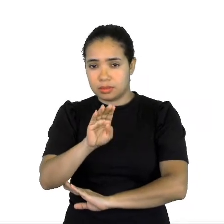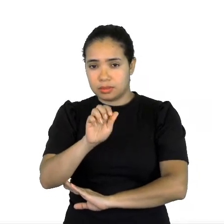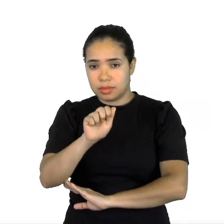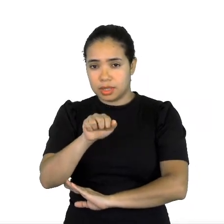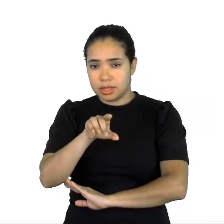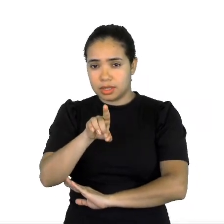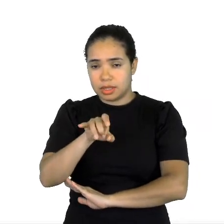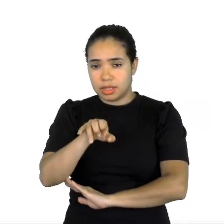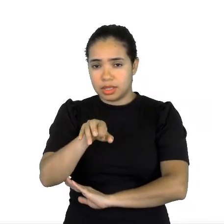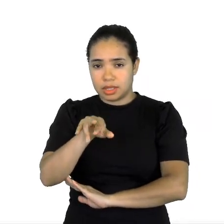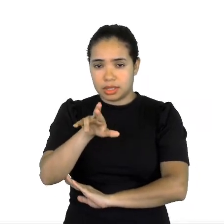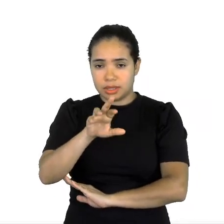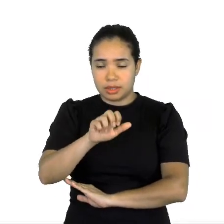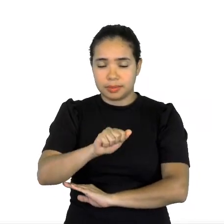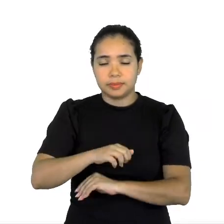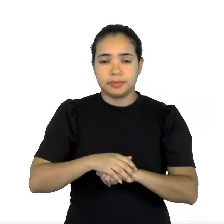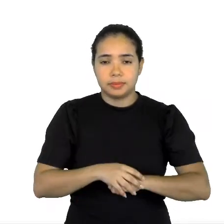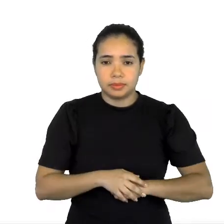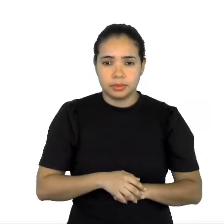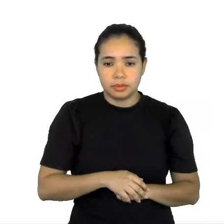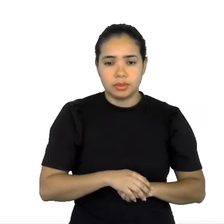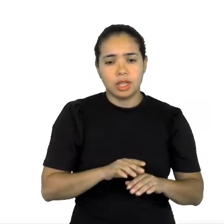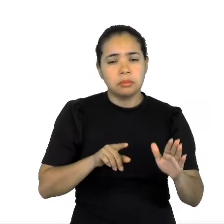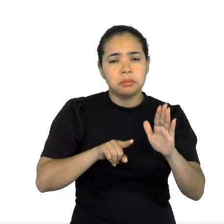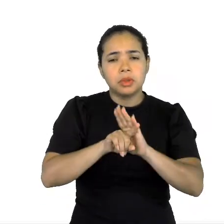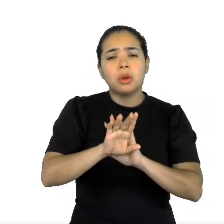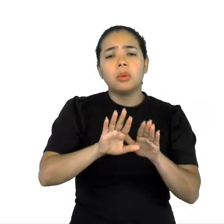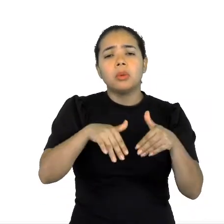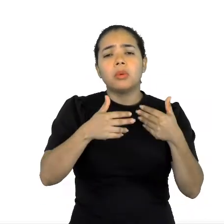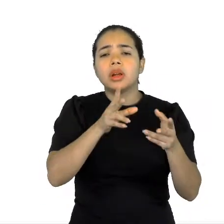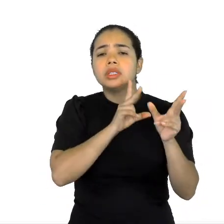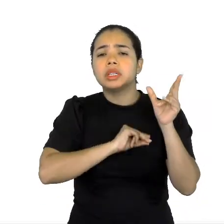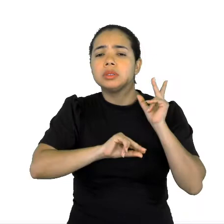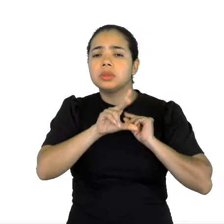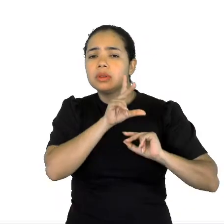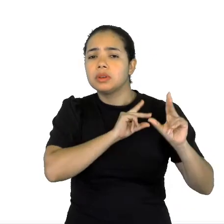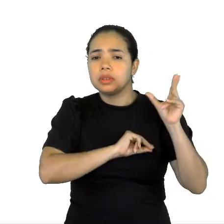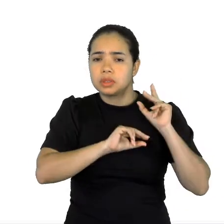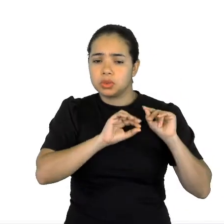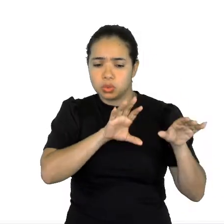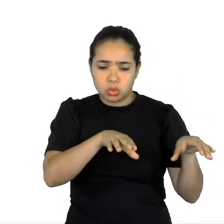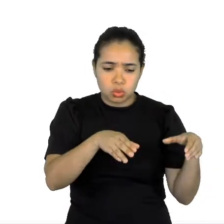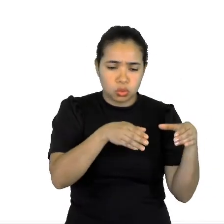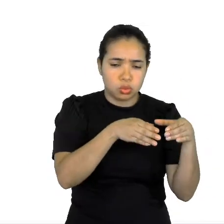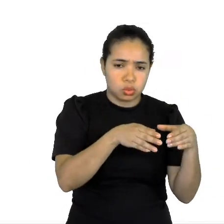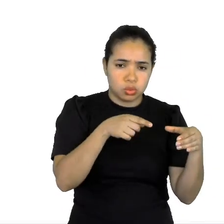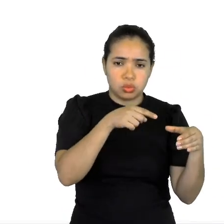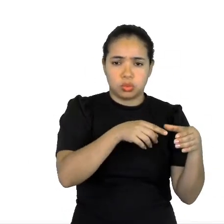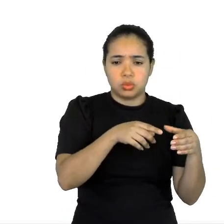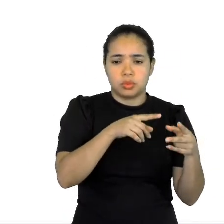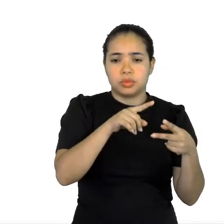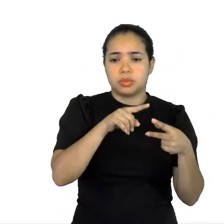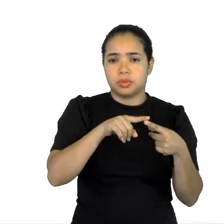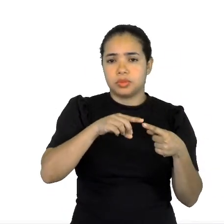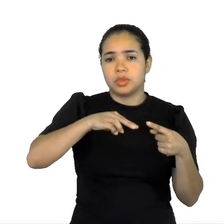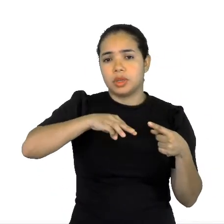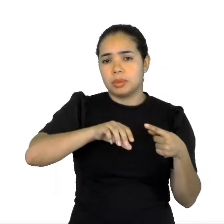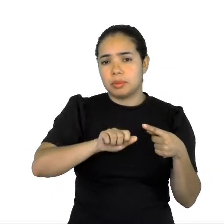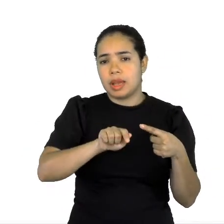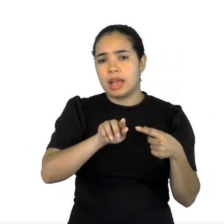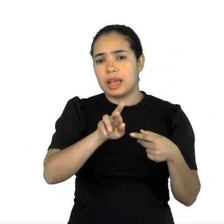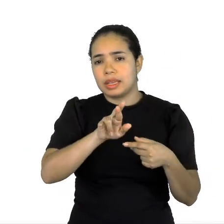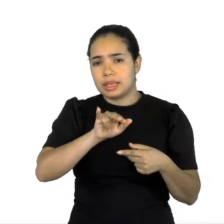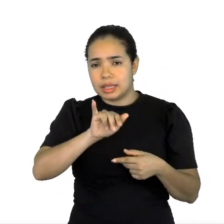adolescentes que compõem o grupo Os Caras? Magri, Calu, Miguel,